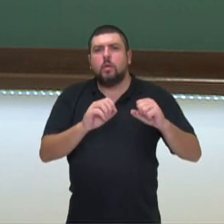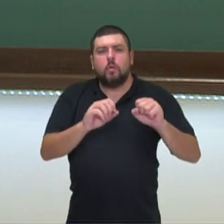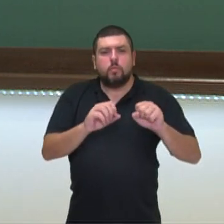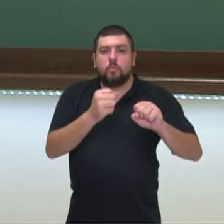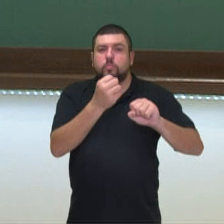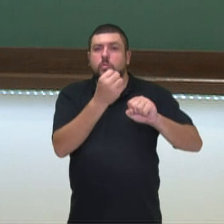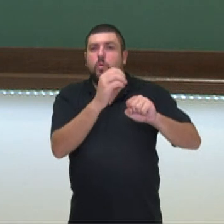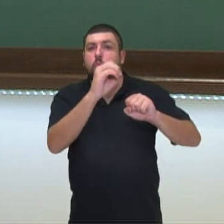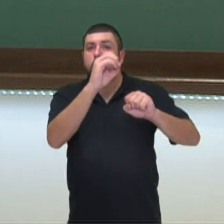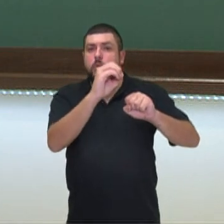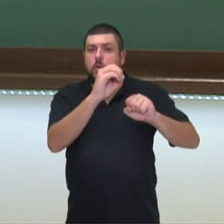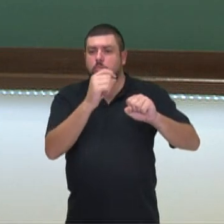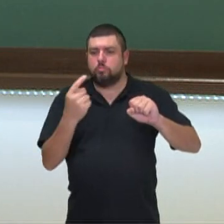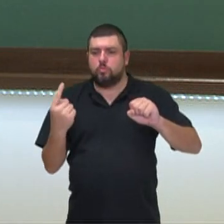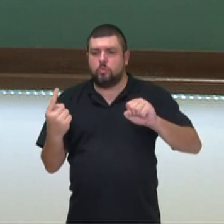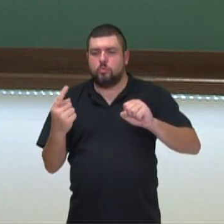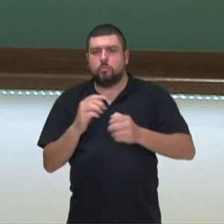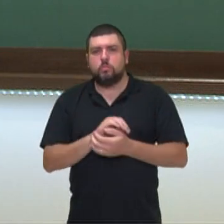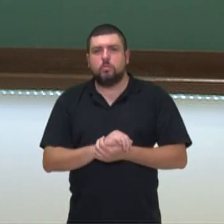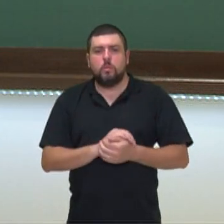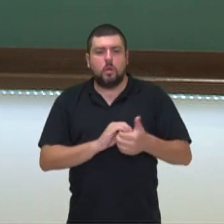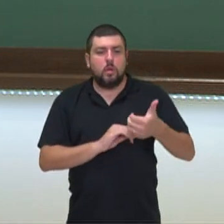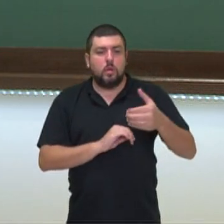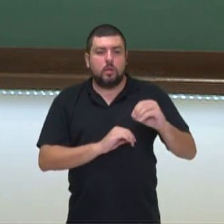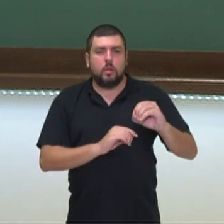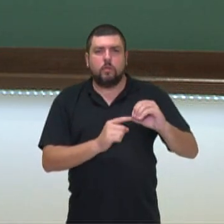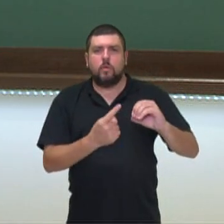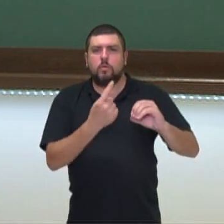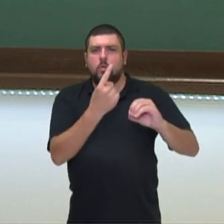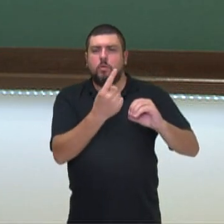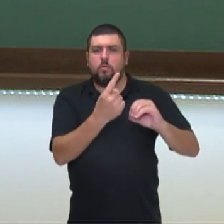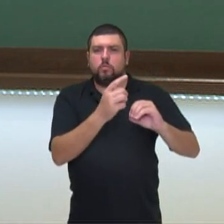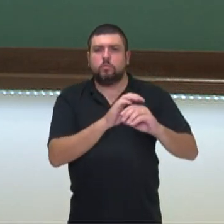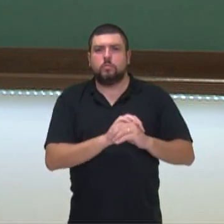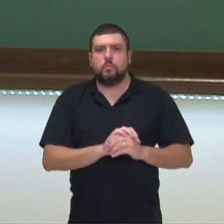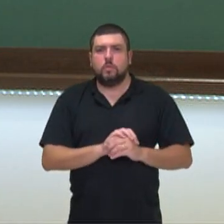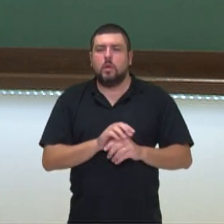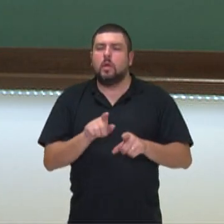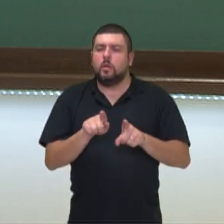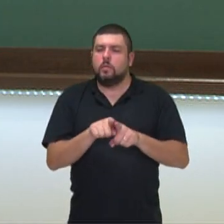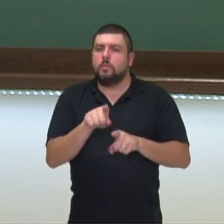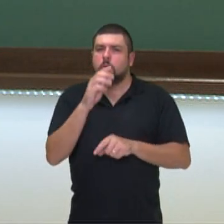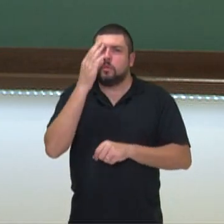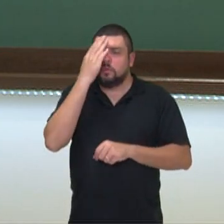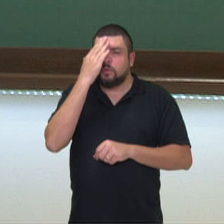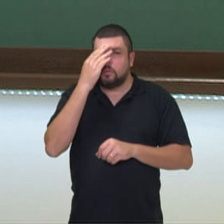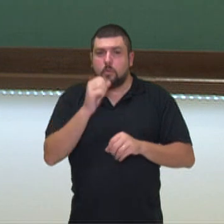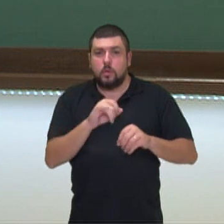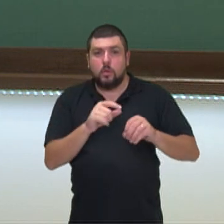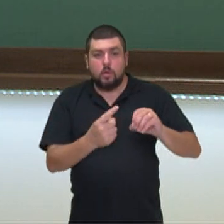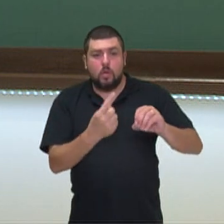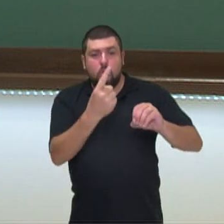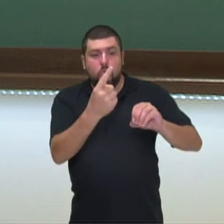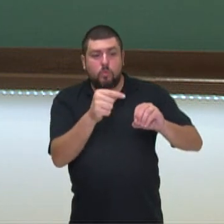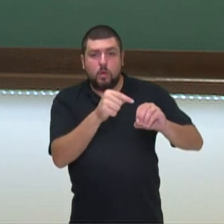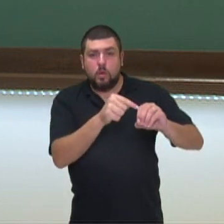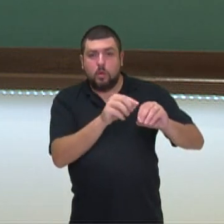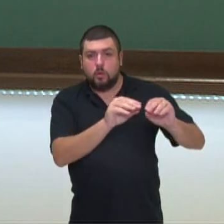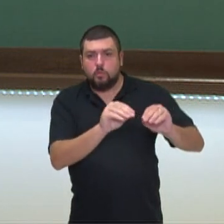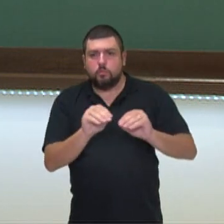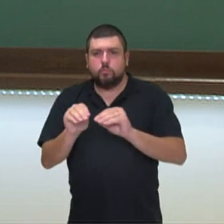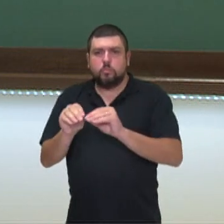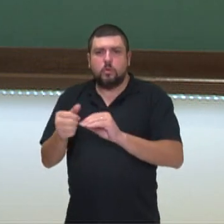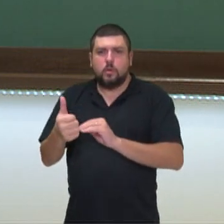1. E 10 elevado a 1? Você também já deve ter ouvido falar que quando o expoente é 1, repete a base. Então 10 elevado a 1 é